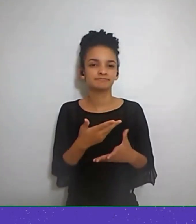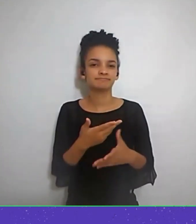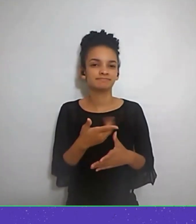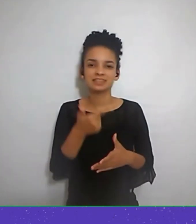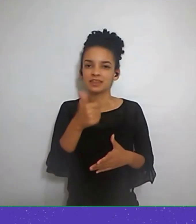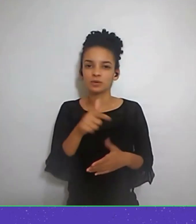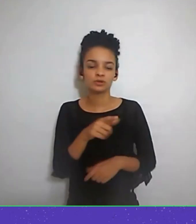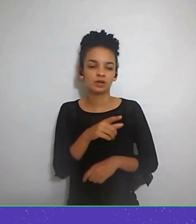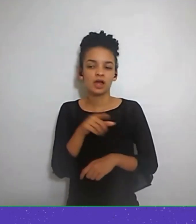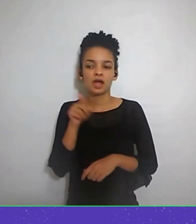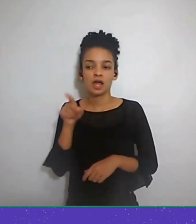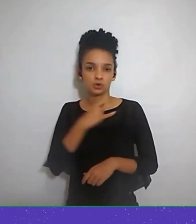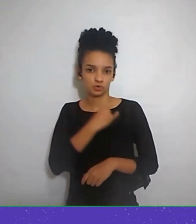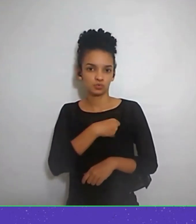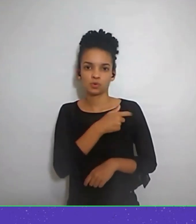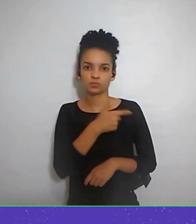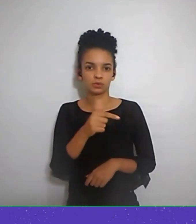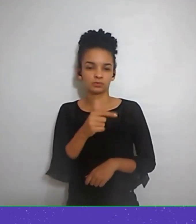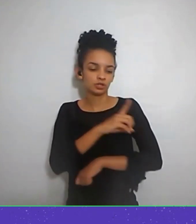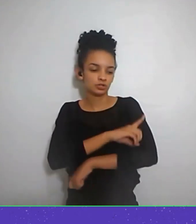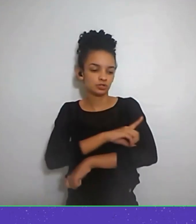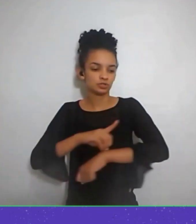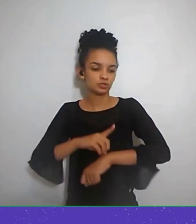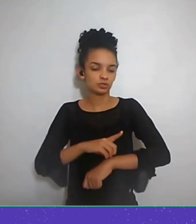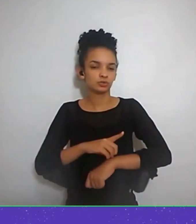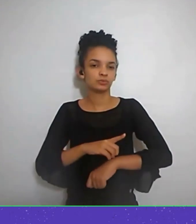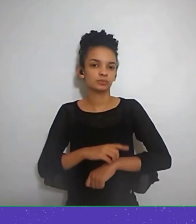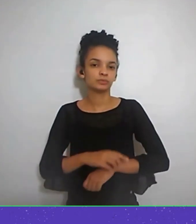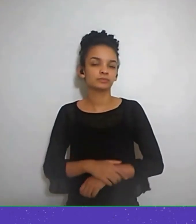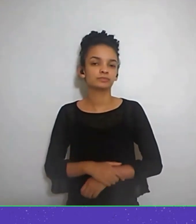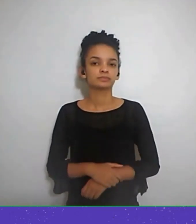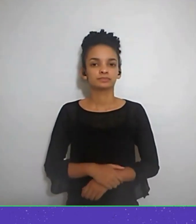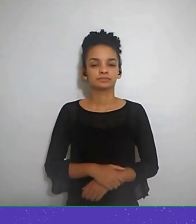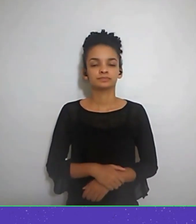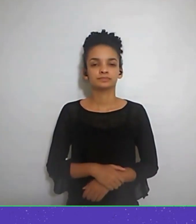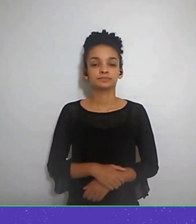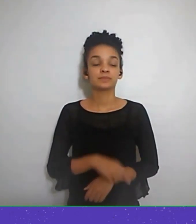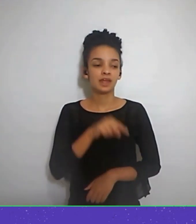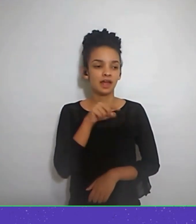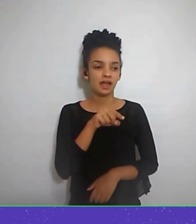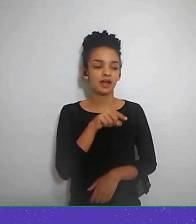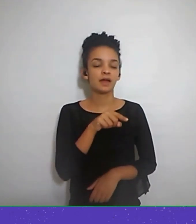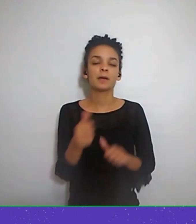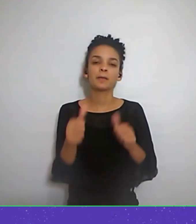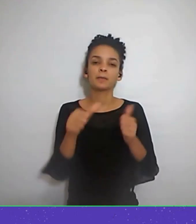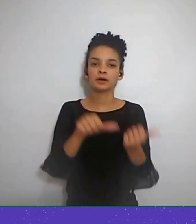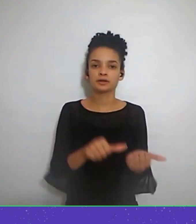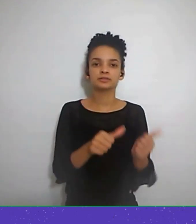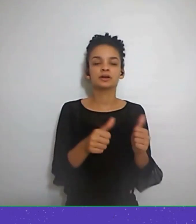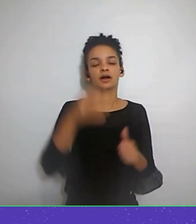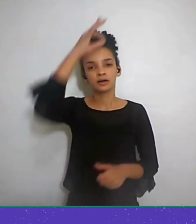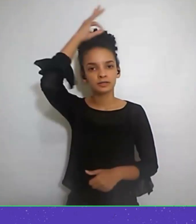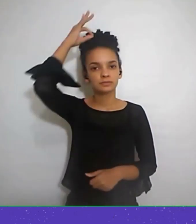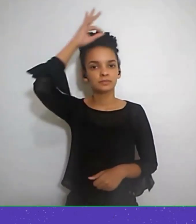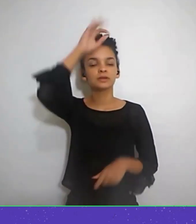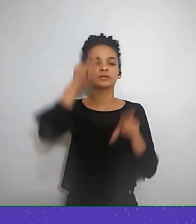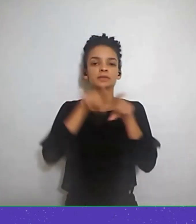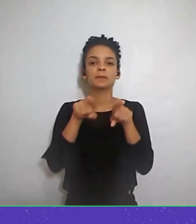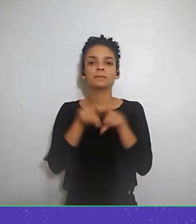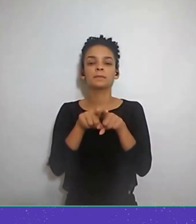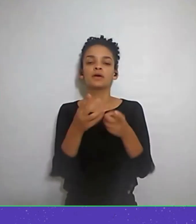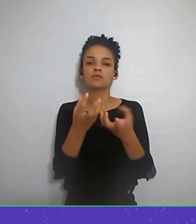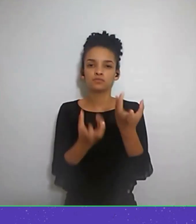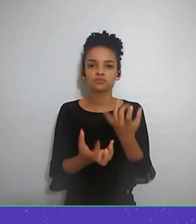virá, batizará com Espírito Santo e com fogo. Isso está em Mateus 3, versículo 11. E no dia